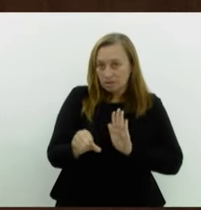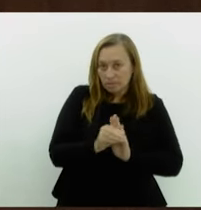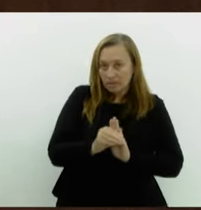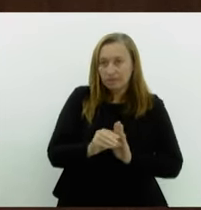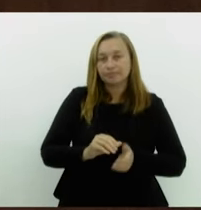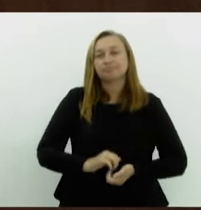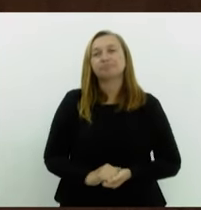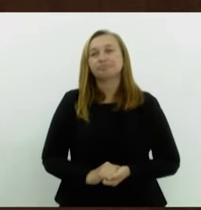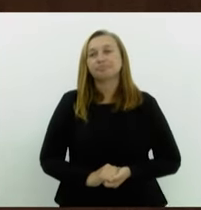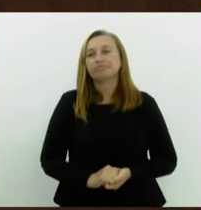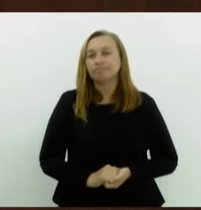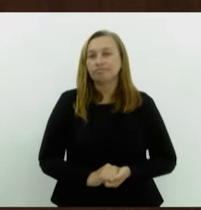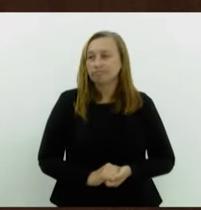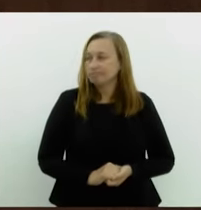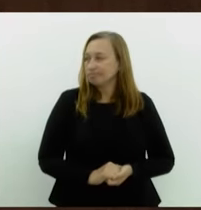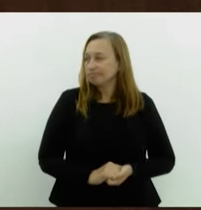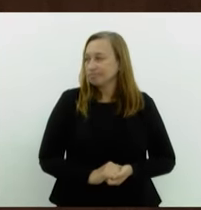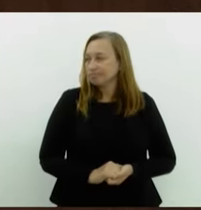emendas,